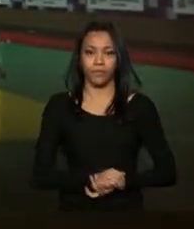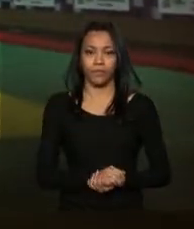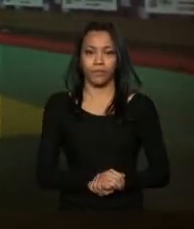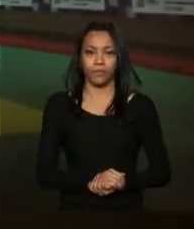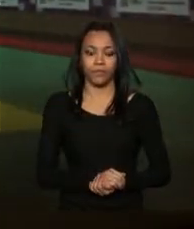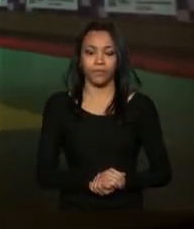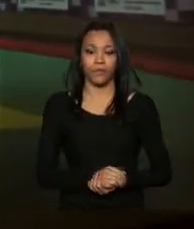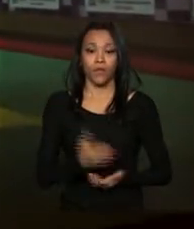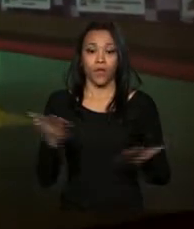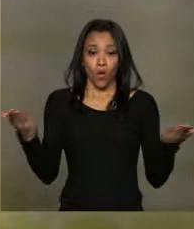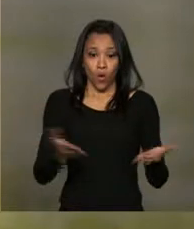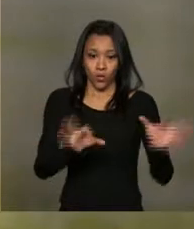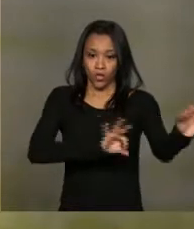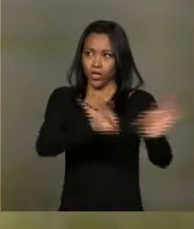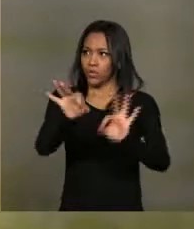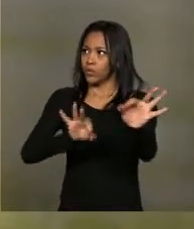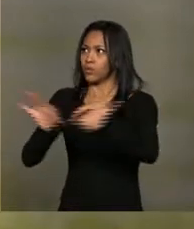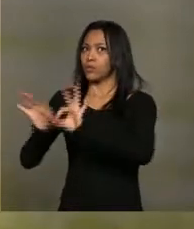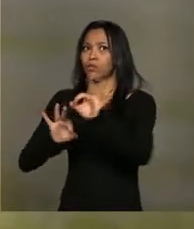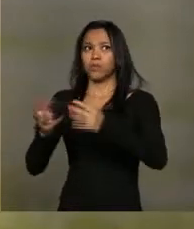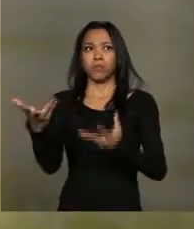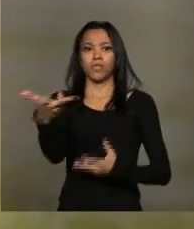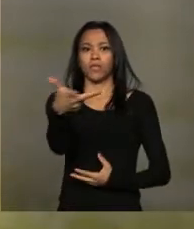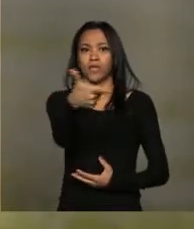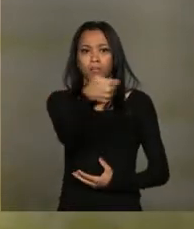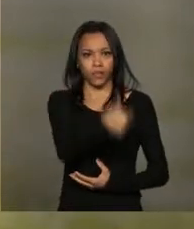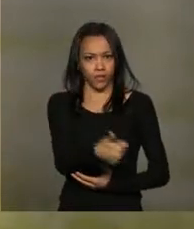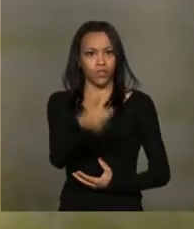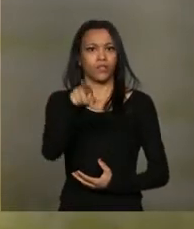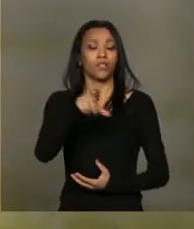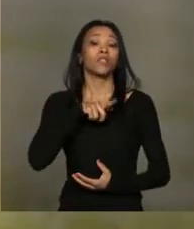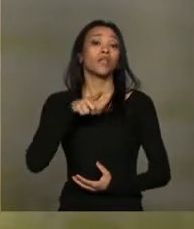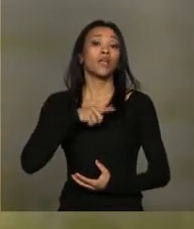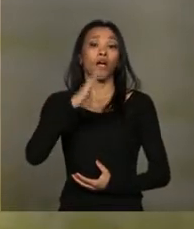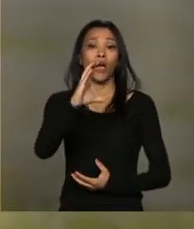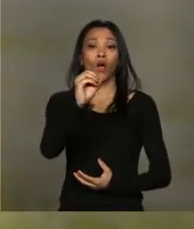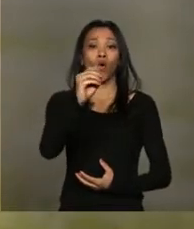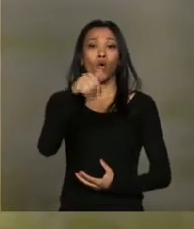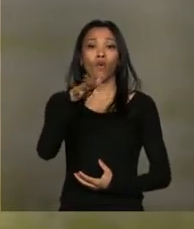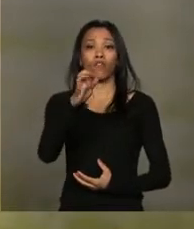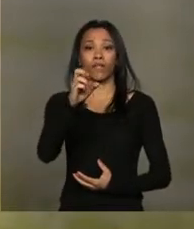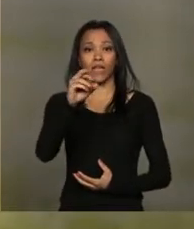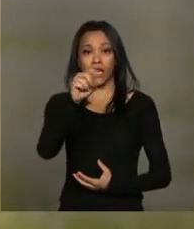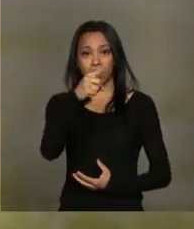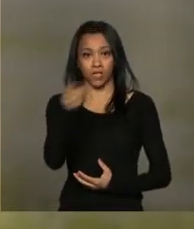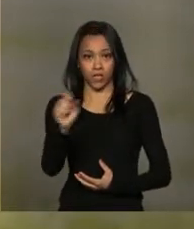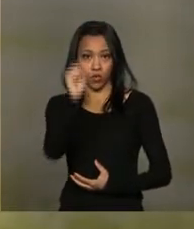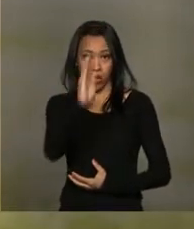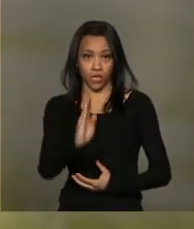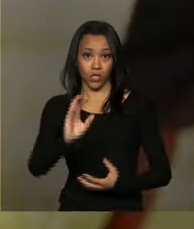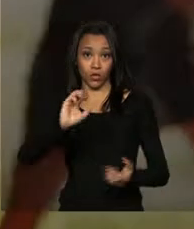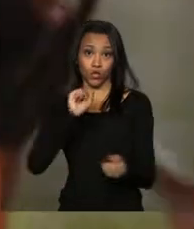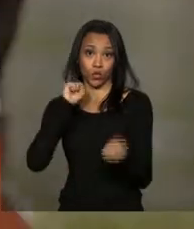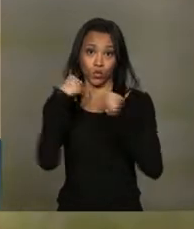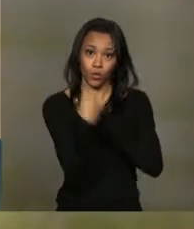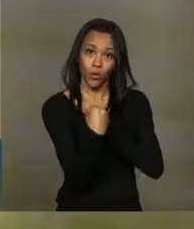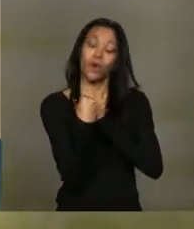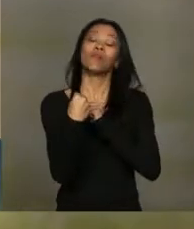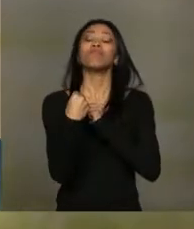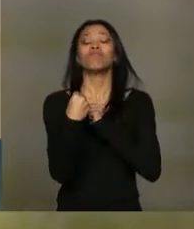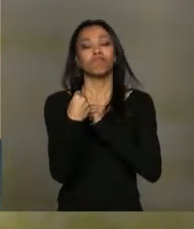A estrutura hoje é excelente. A Confederação Brasileira de Judô, junto com o Comitê Olímpico Brasileiro, vem dando um